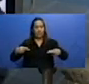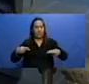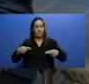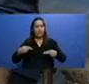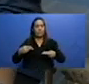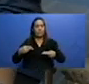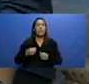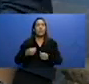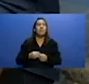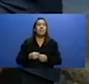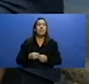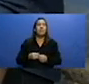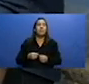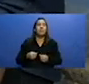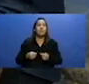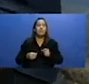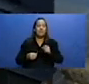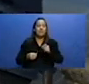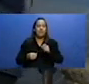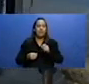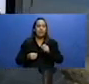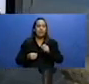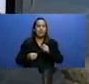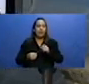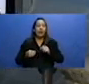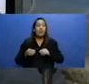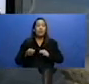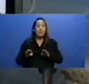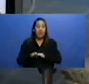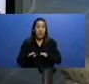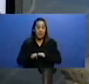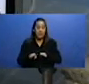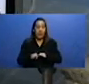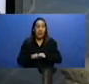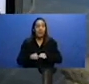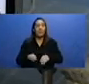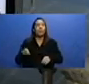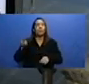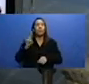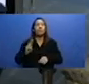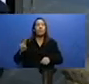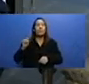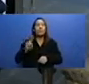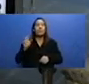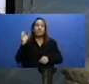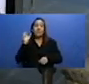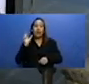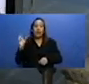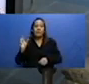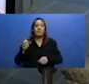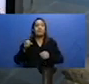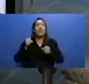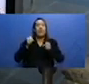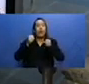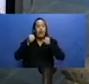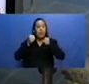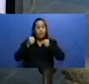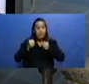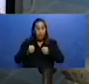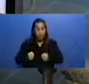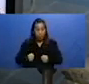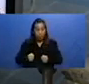a ocorrência de determinado evento. Além dessas, outras são utilizadas, que são essas